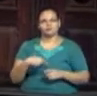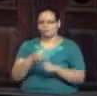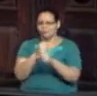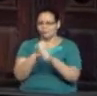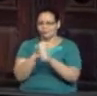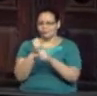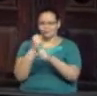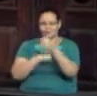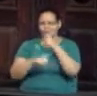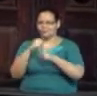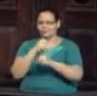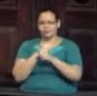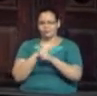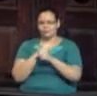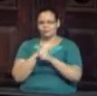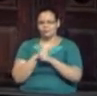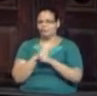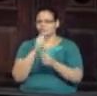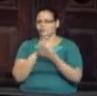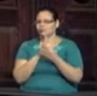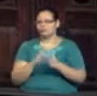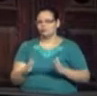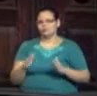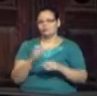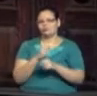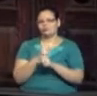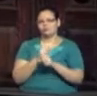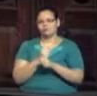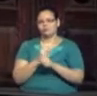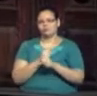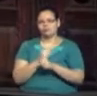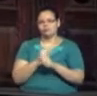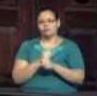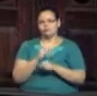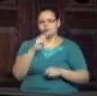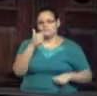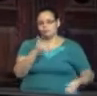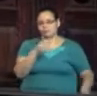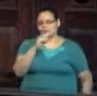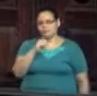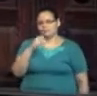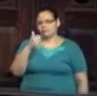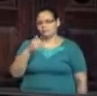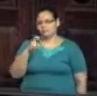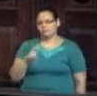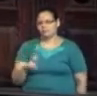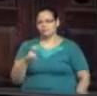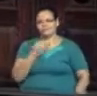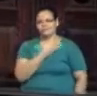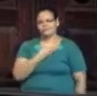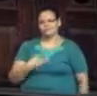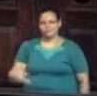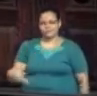terminou, o ano de 2016, quando o governo